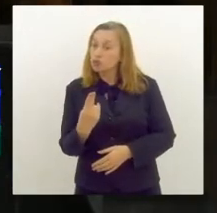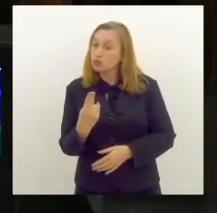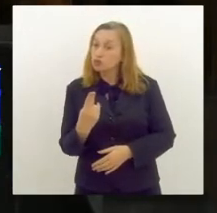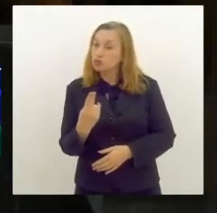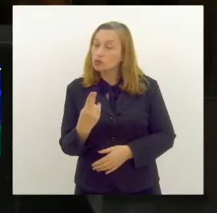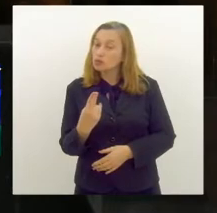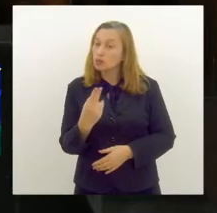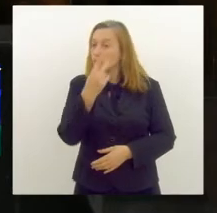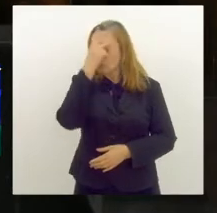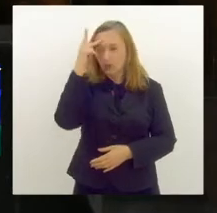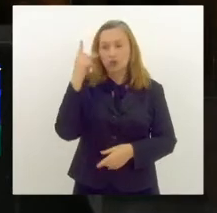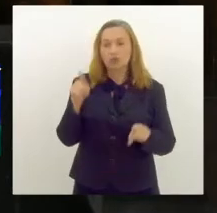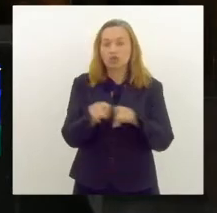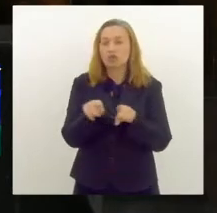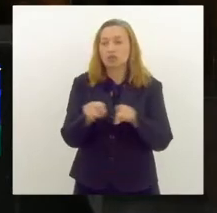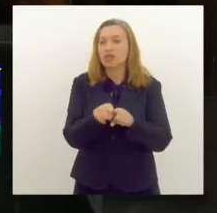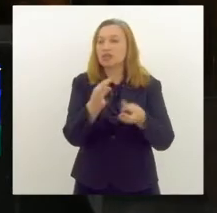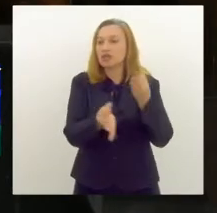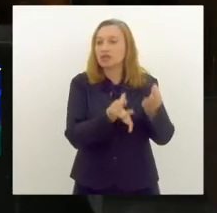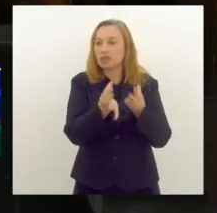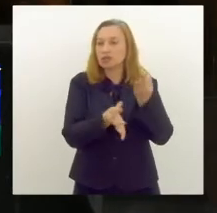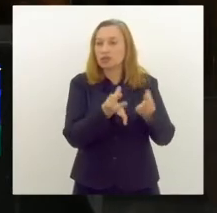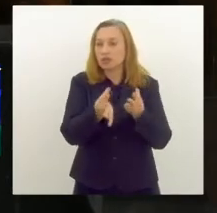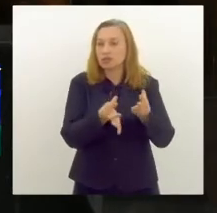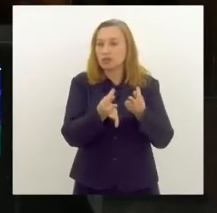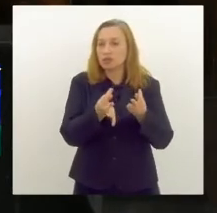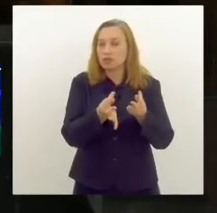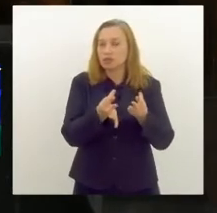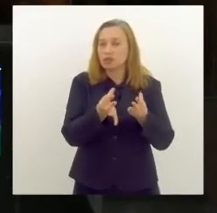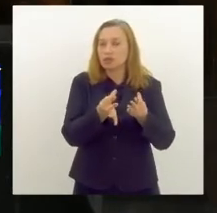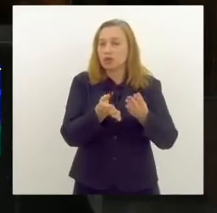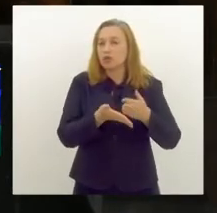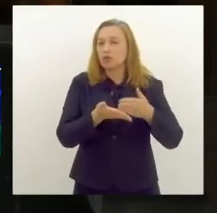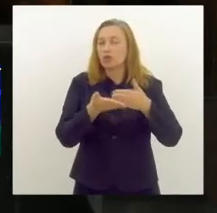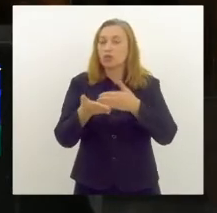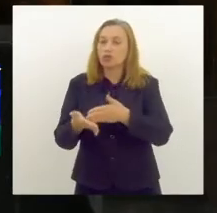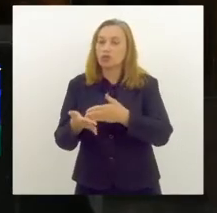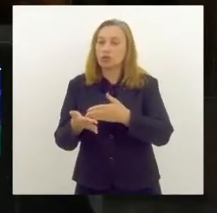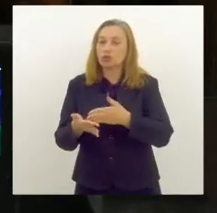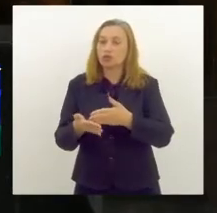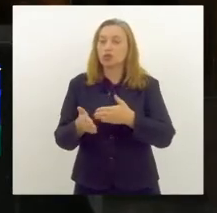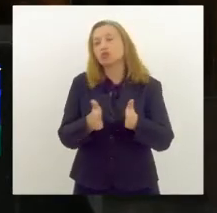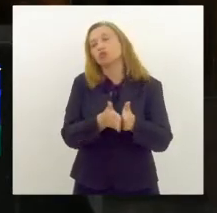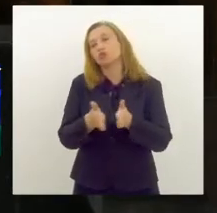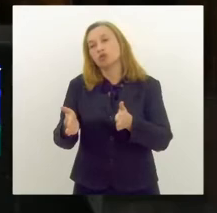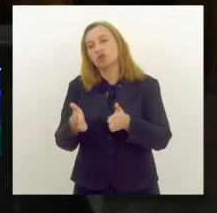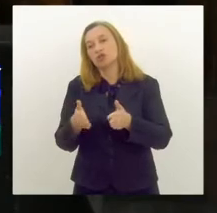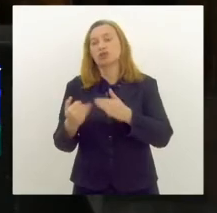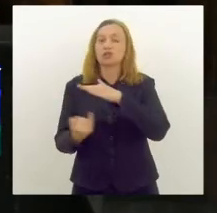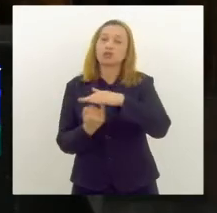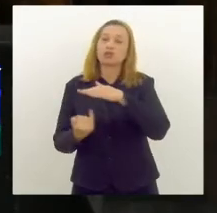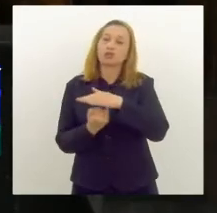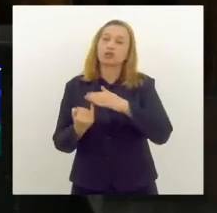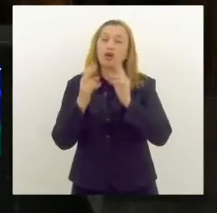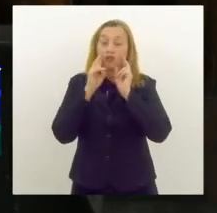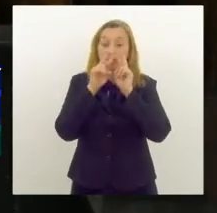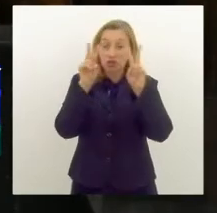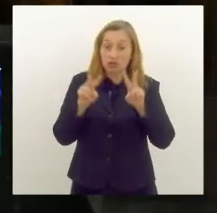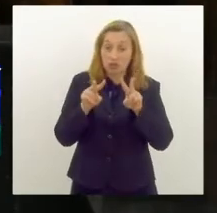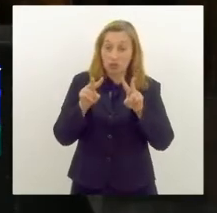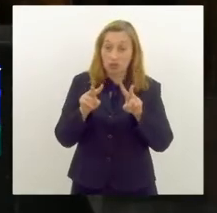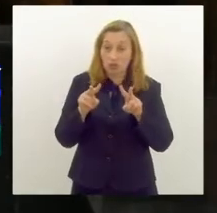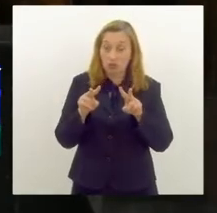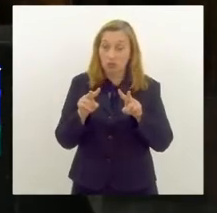pessoas que também estão em tratamento, sendo os condutores do processo nessas instituições. O que, do ponto de vista, inclusive,